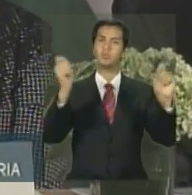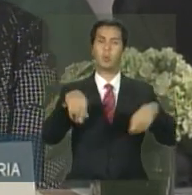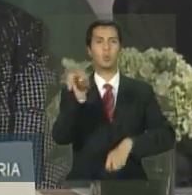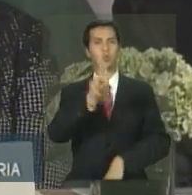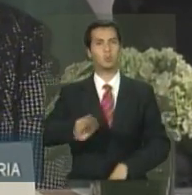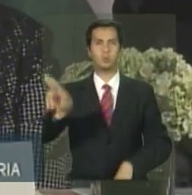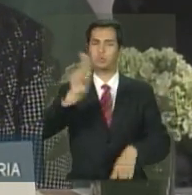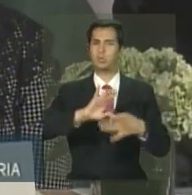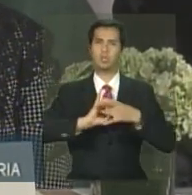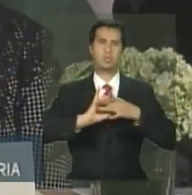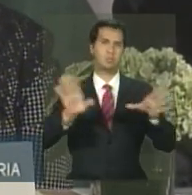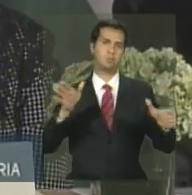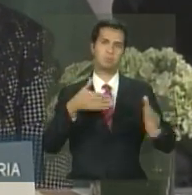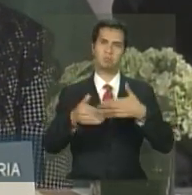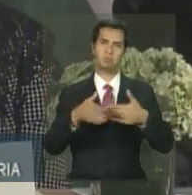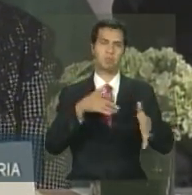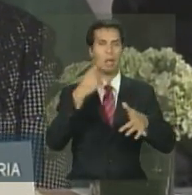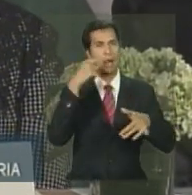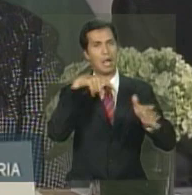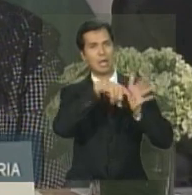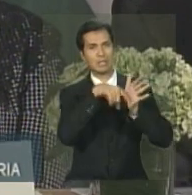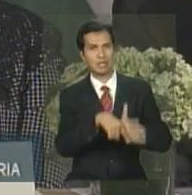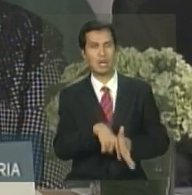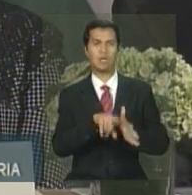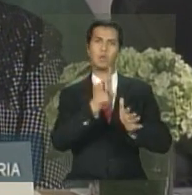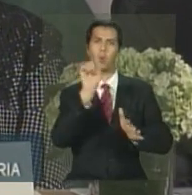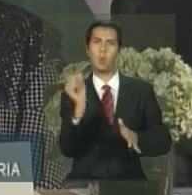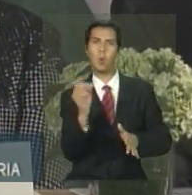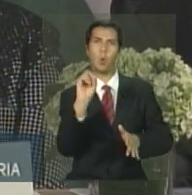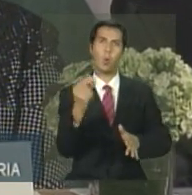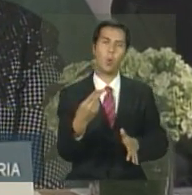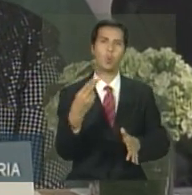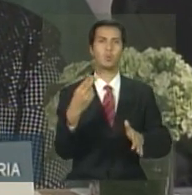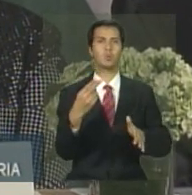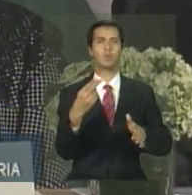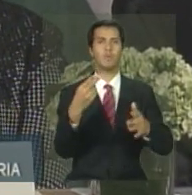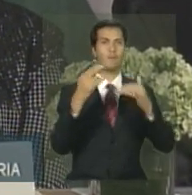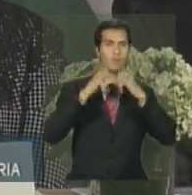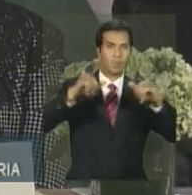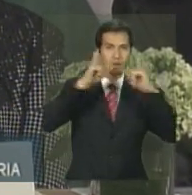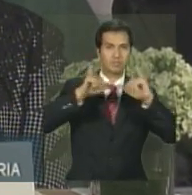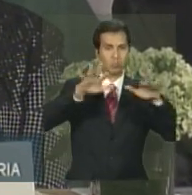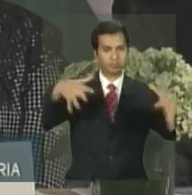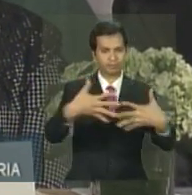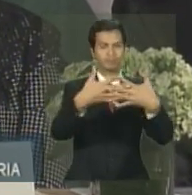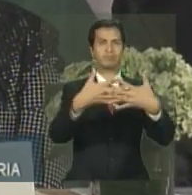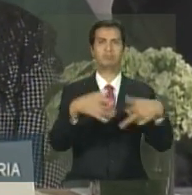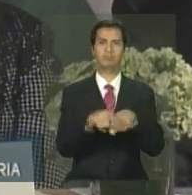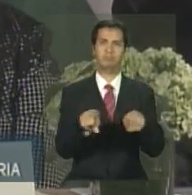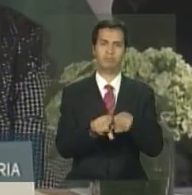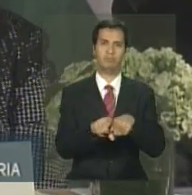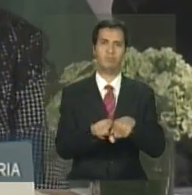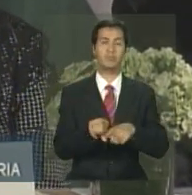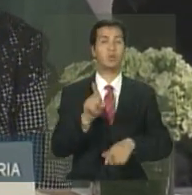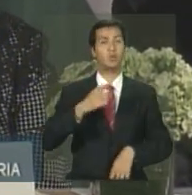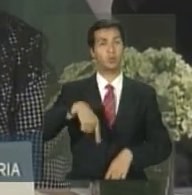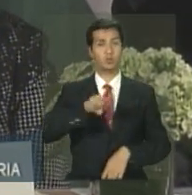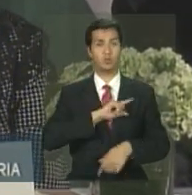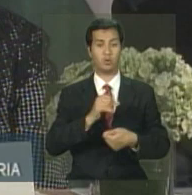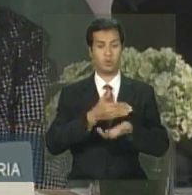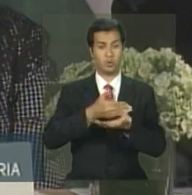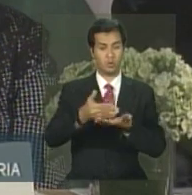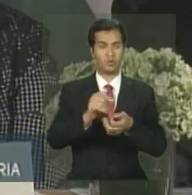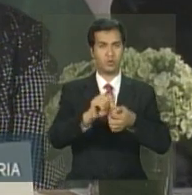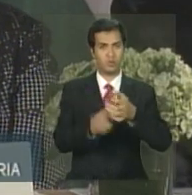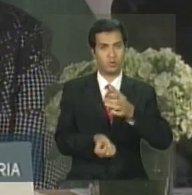uso em diferentes análises e cruzamentos. Estamos implementando, como um dos projetos prioritários do